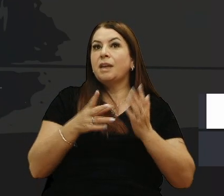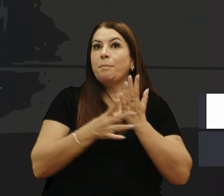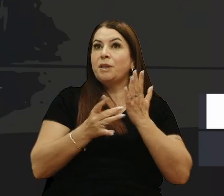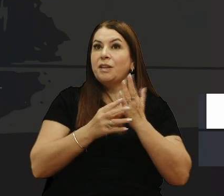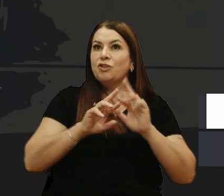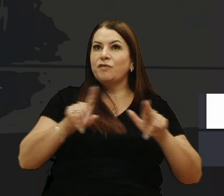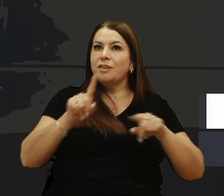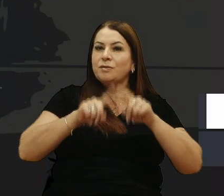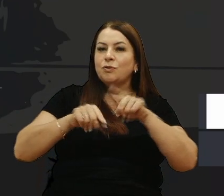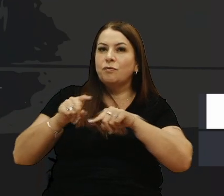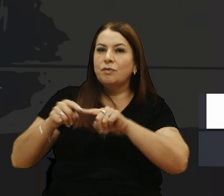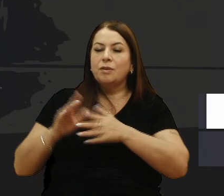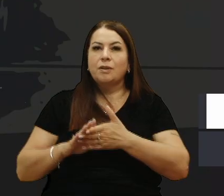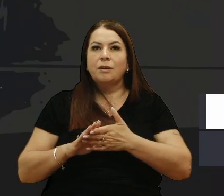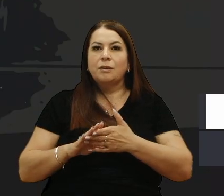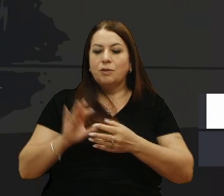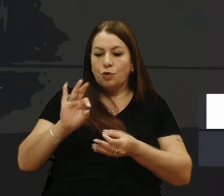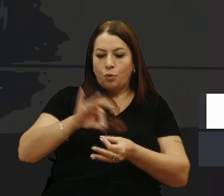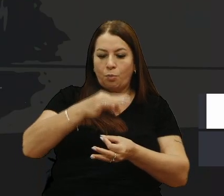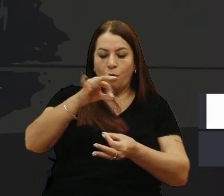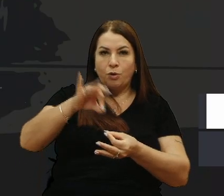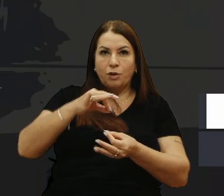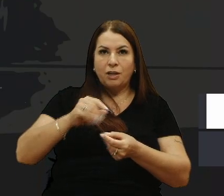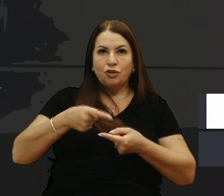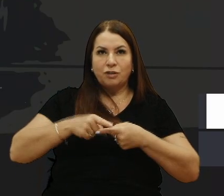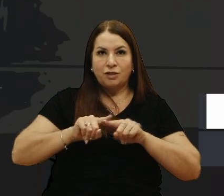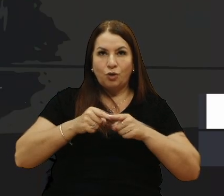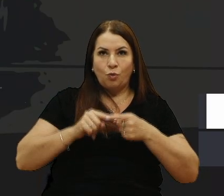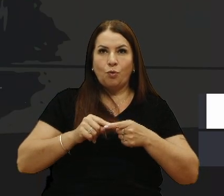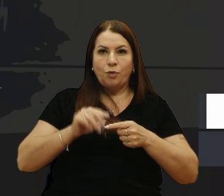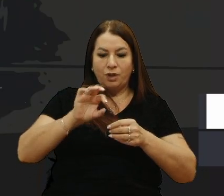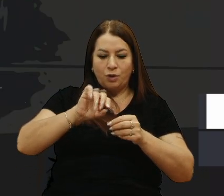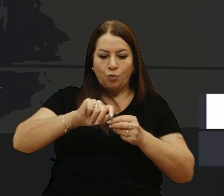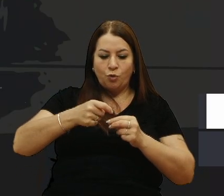diversas atividades, como bordado, tricô e crochê.